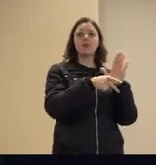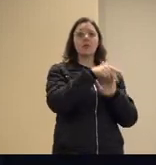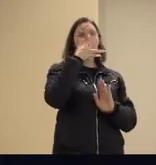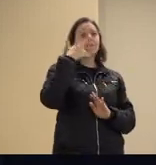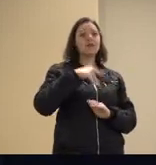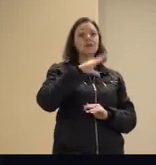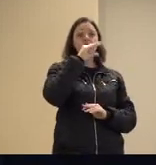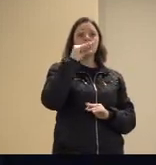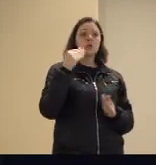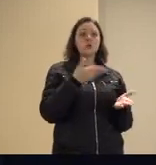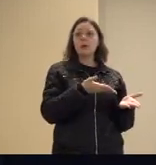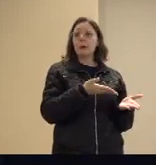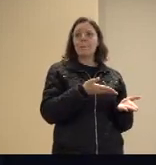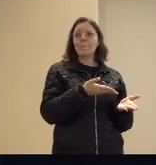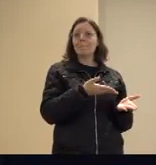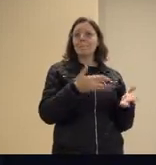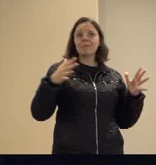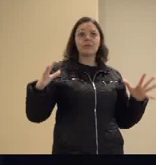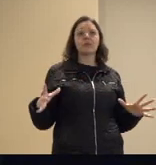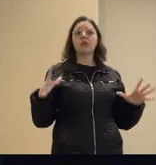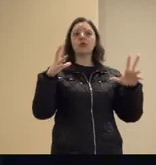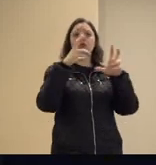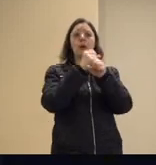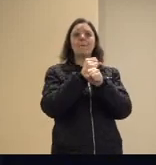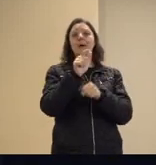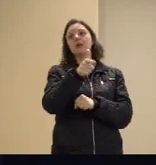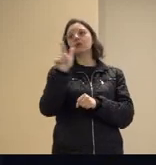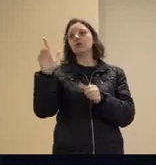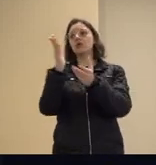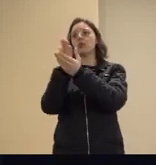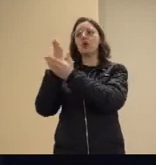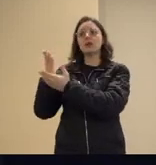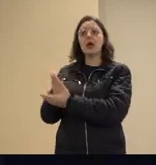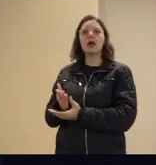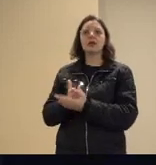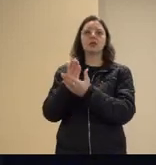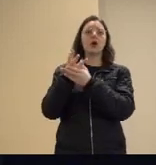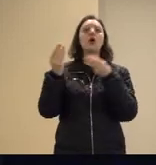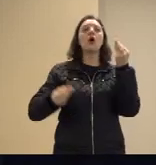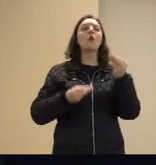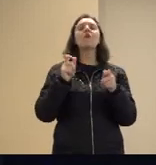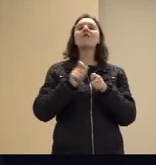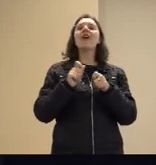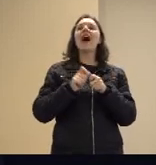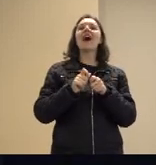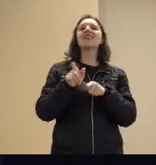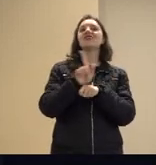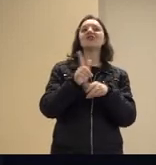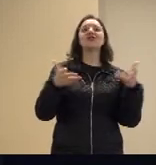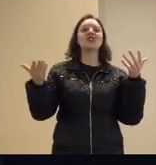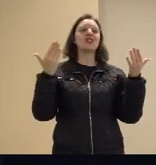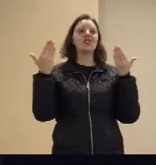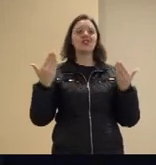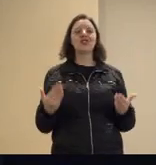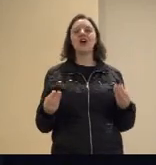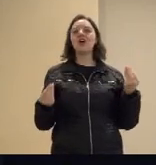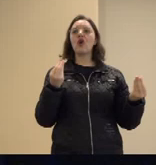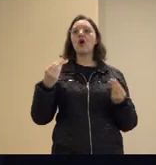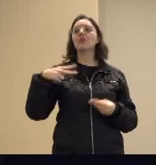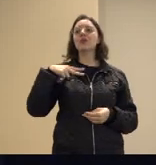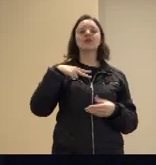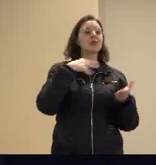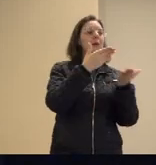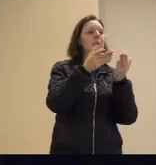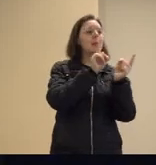e juventude somados com os outros processos. Como fazer esta análise